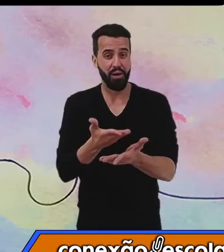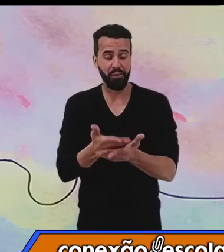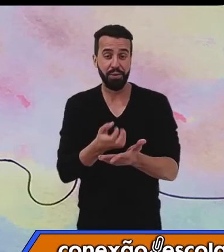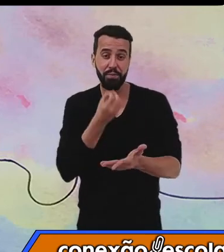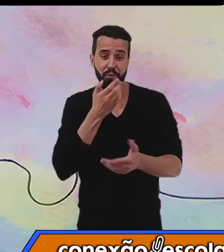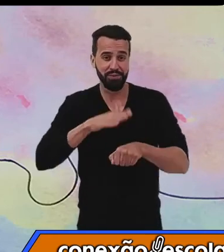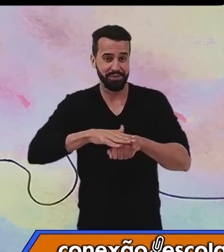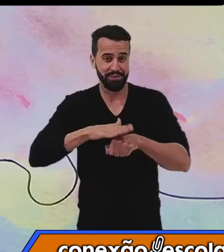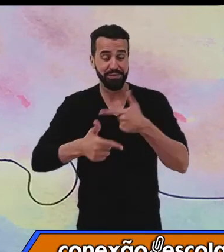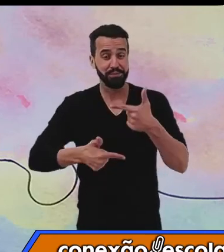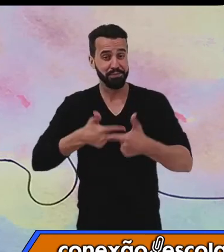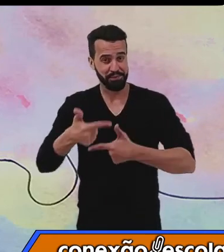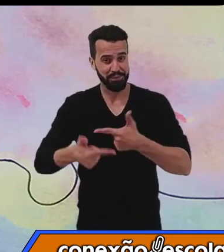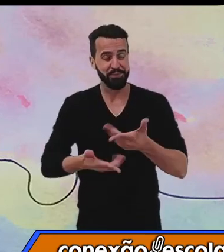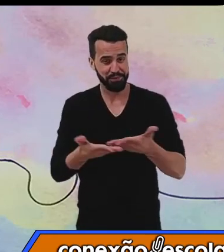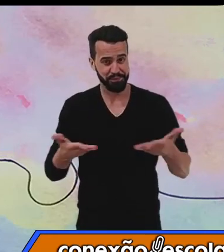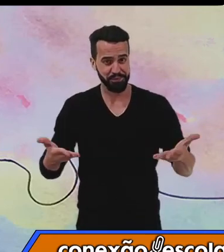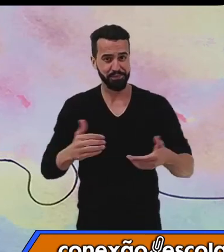trabalho!